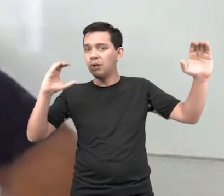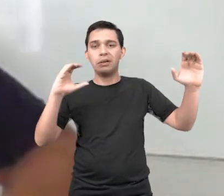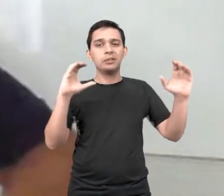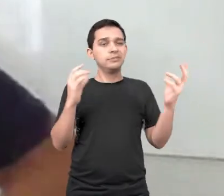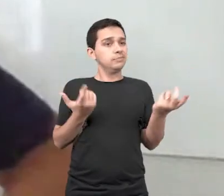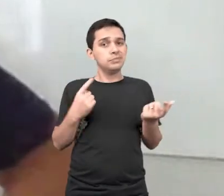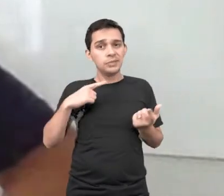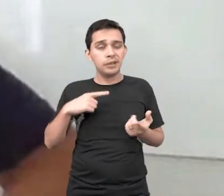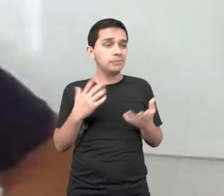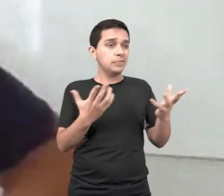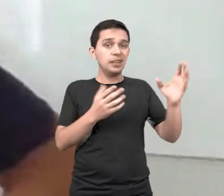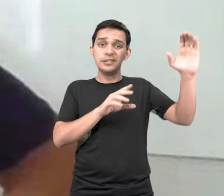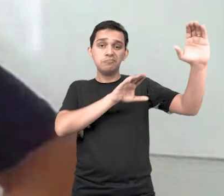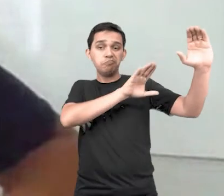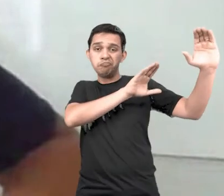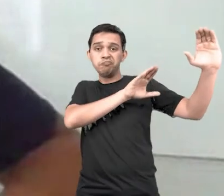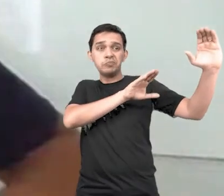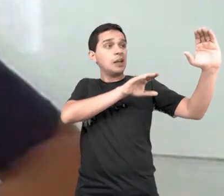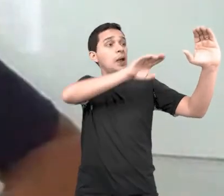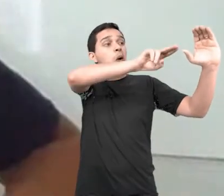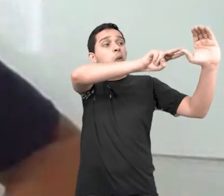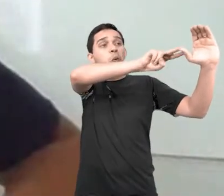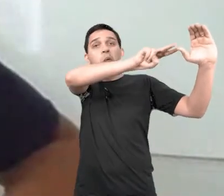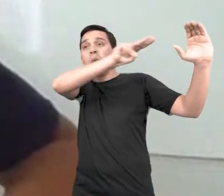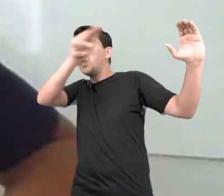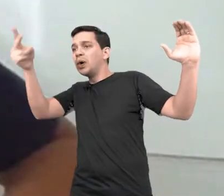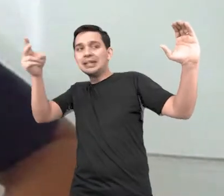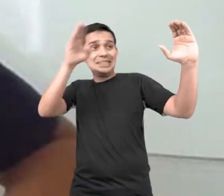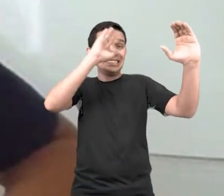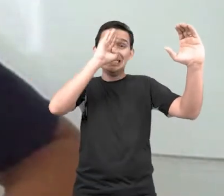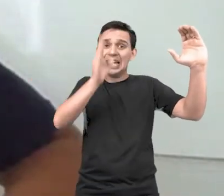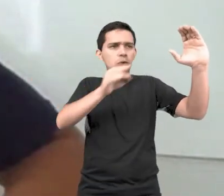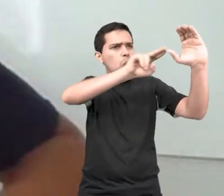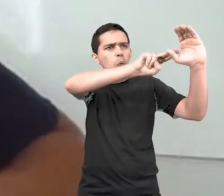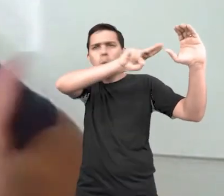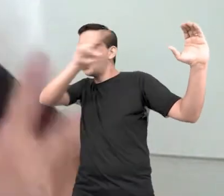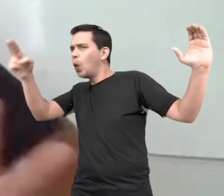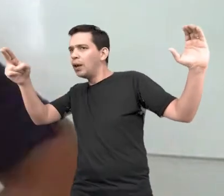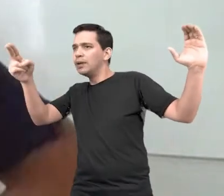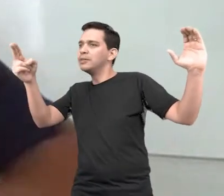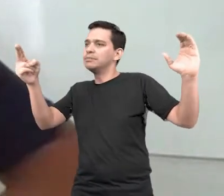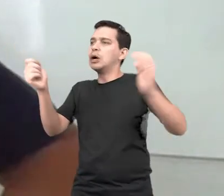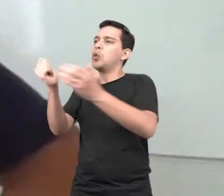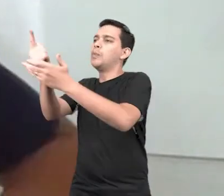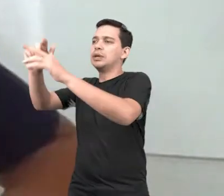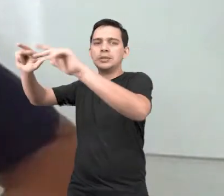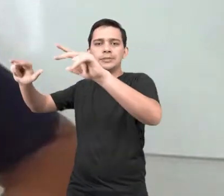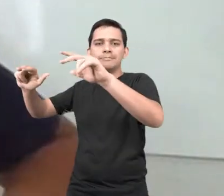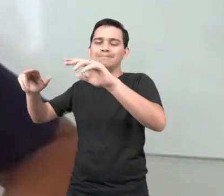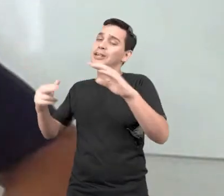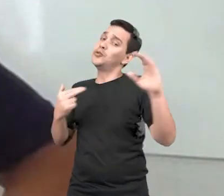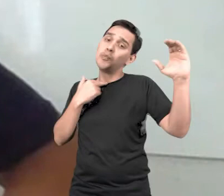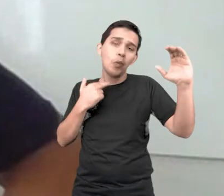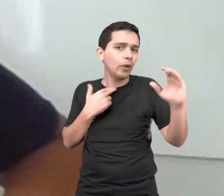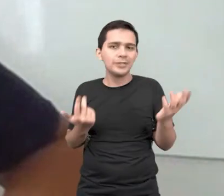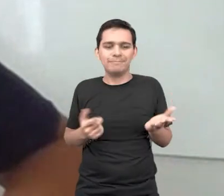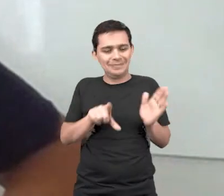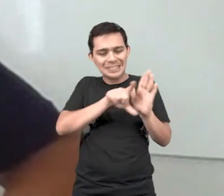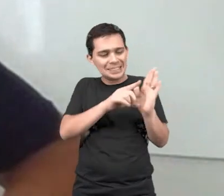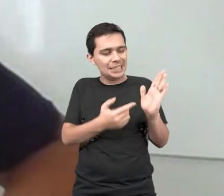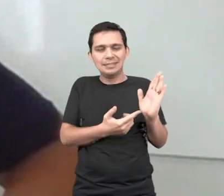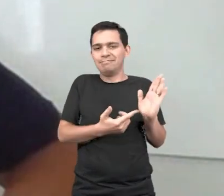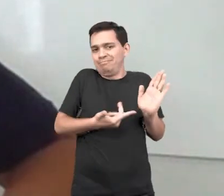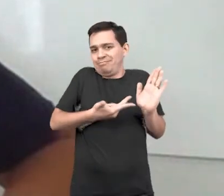continua acontecendo diretamente pela conta única, o que é absolutamente indevido e